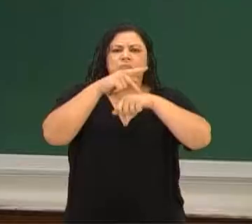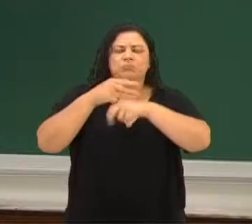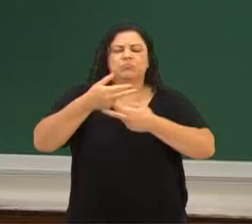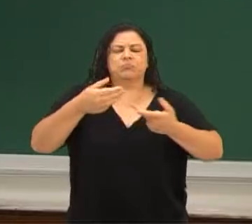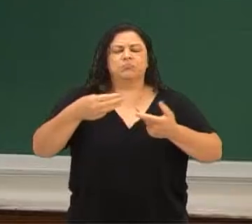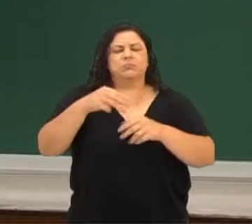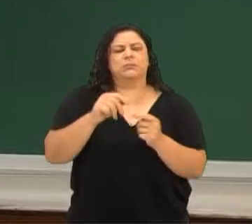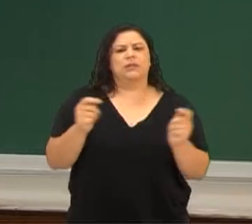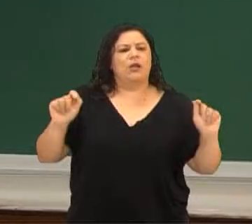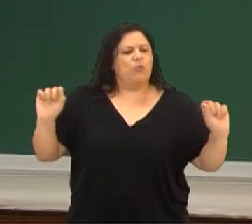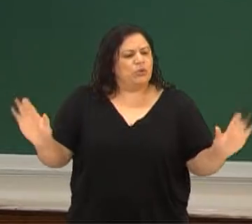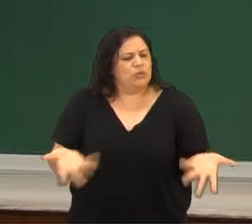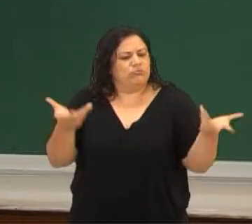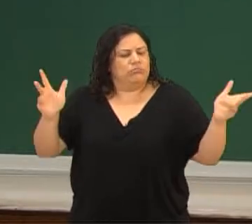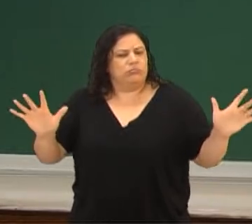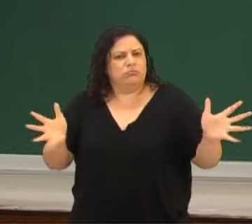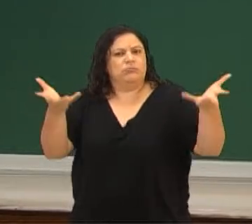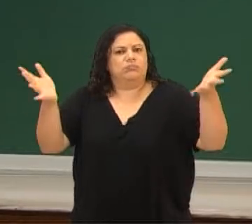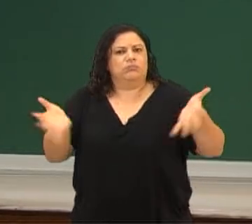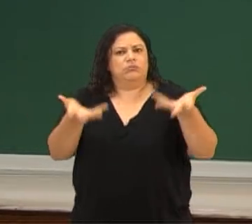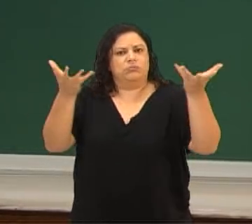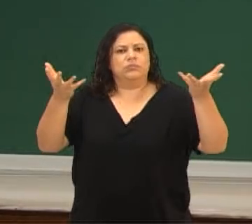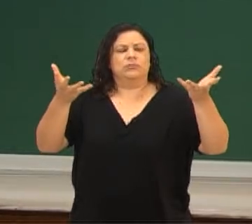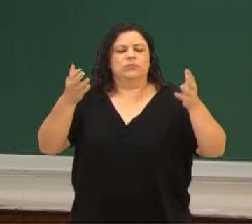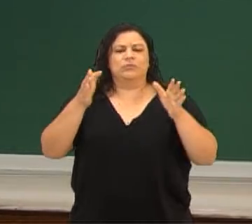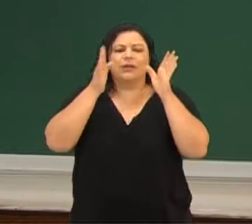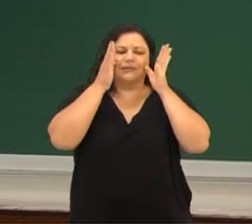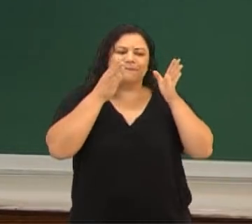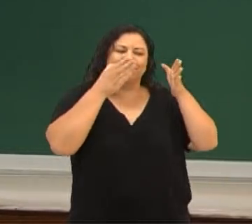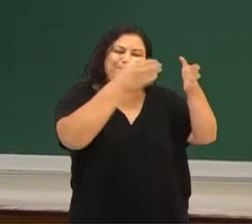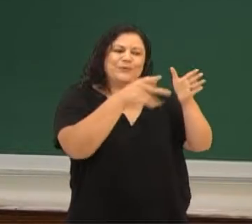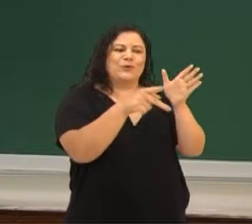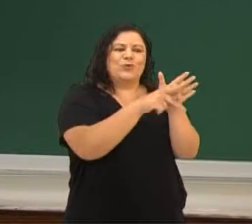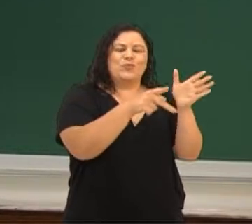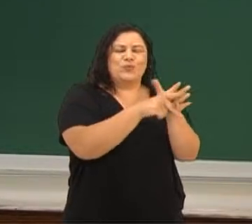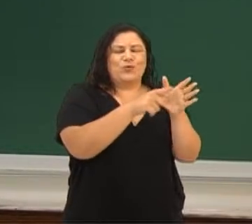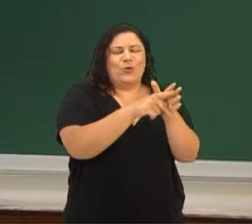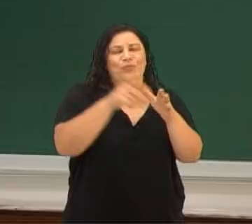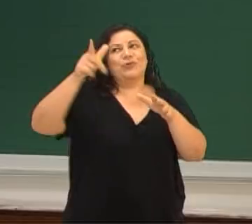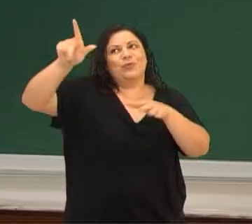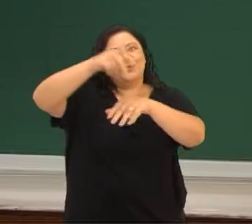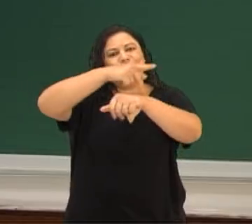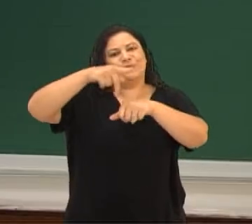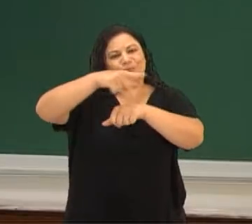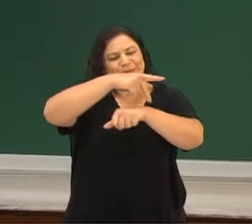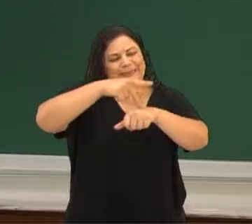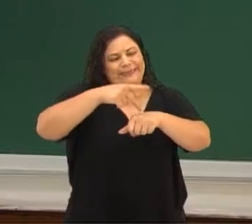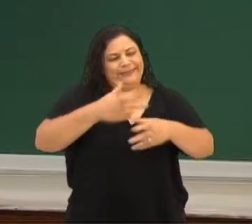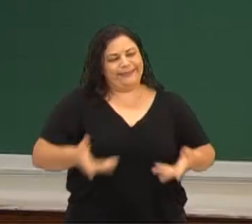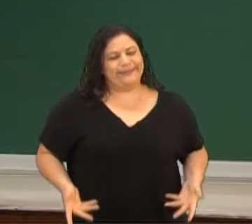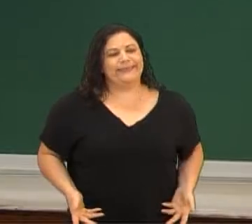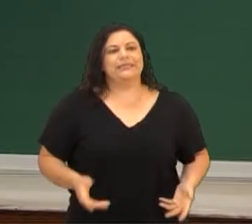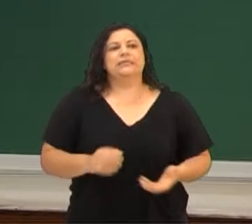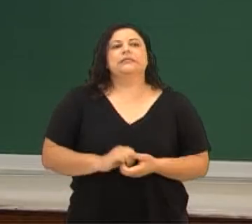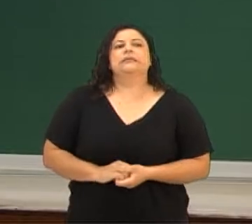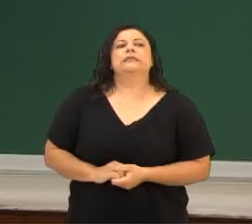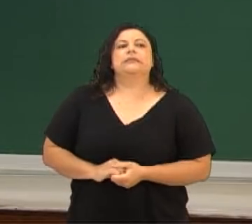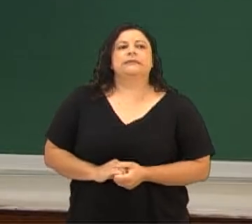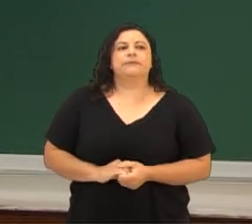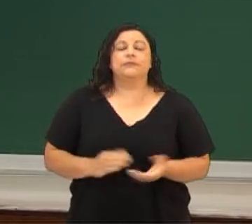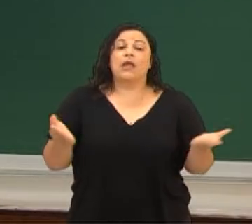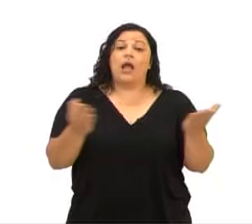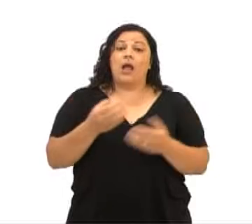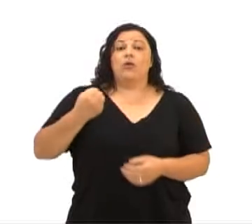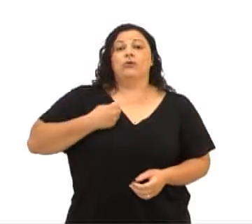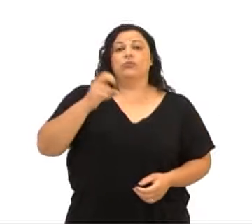fomentar, aquecer a indústria africana, ela é destinada ao mercado externo. Vamos lá, número 5, mais um questionário